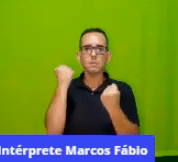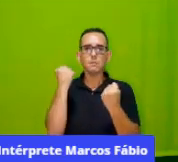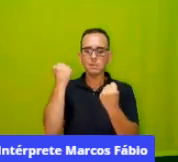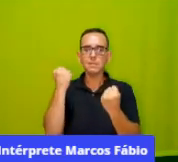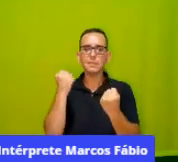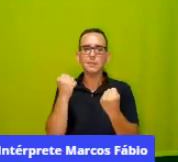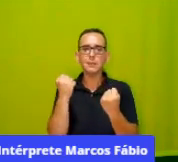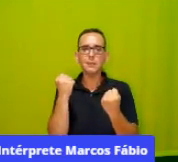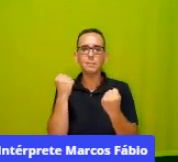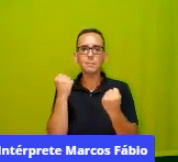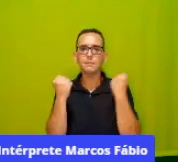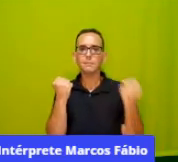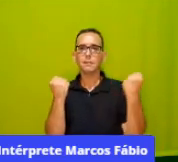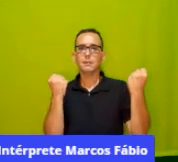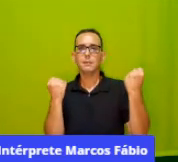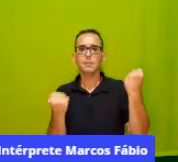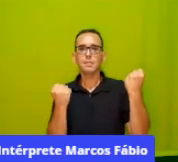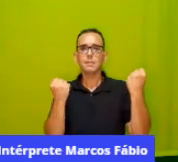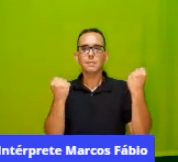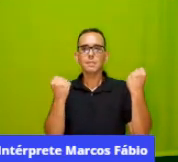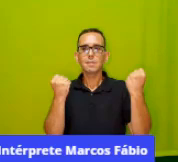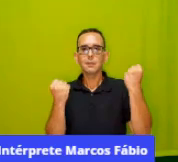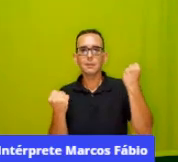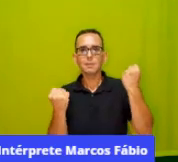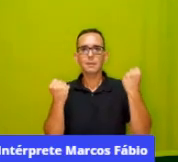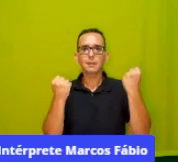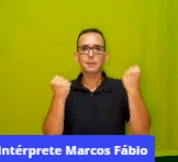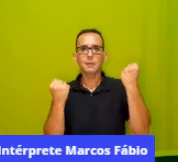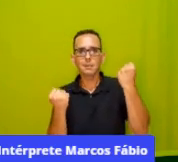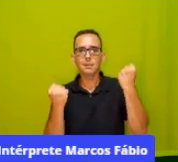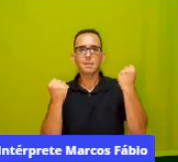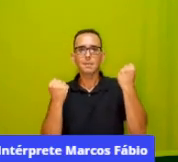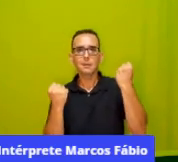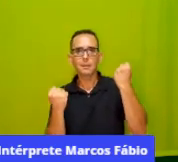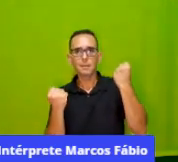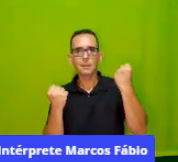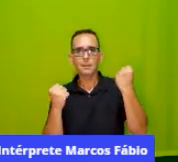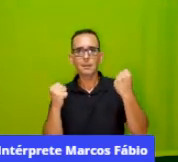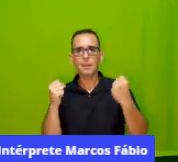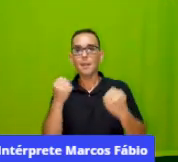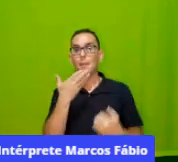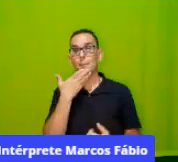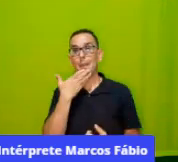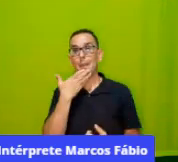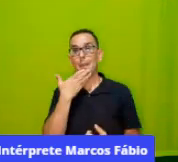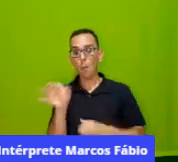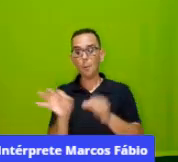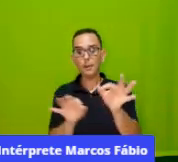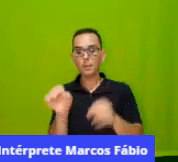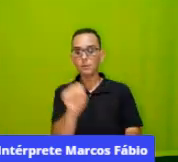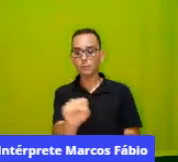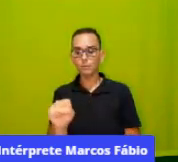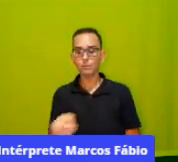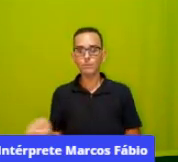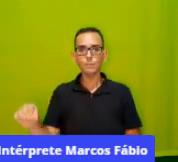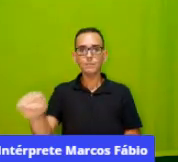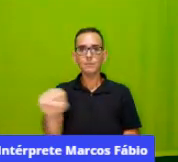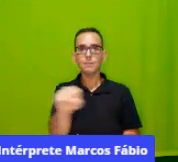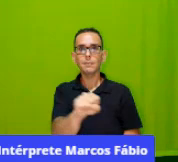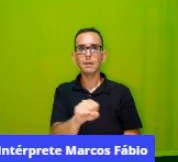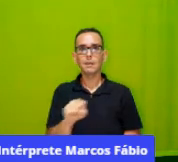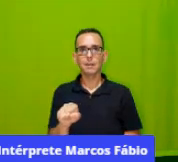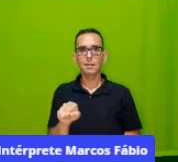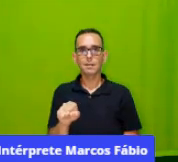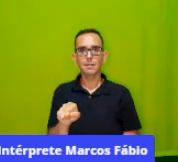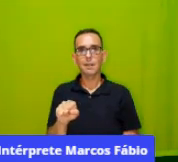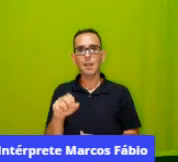espasmos musculares, esses movimentos involuntários. Então, ele fazendo esse contrapeso auxilia a